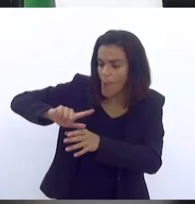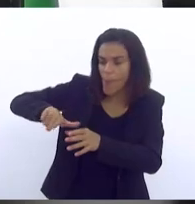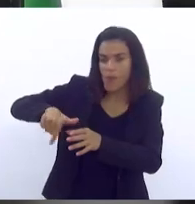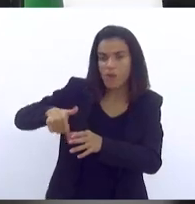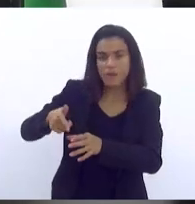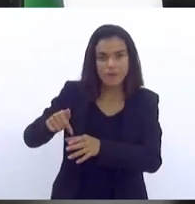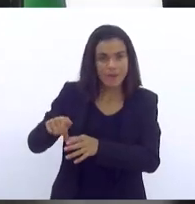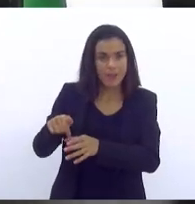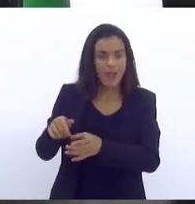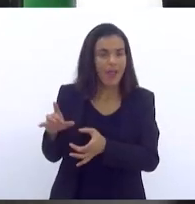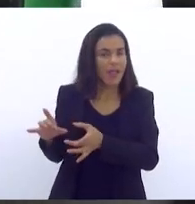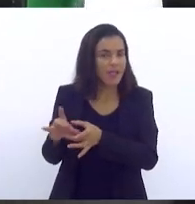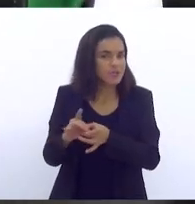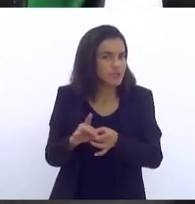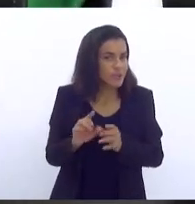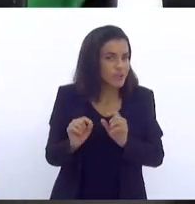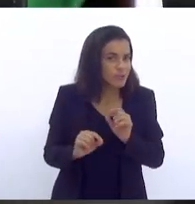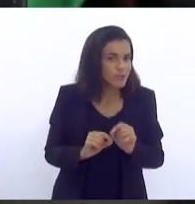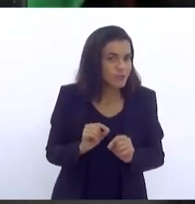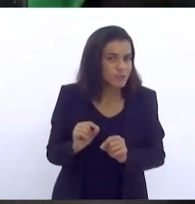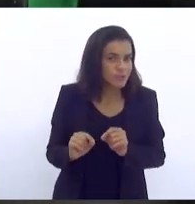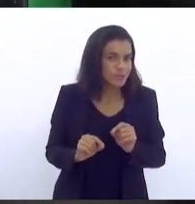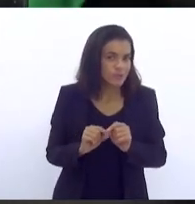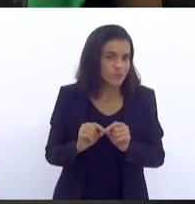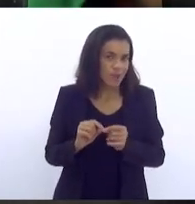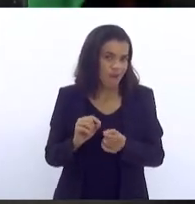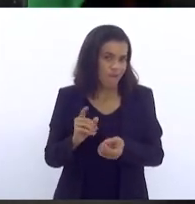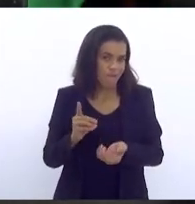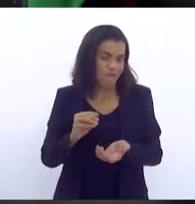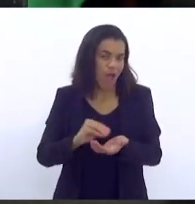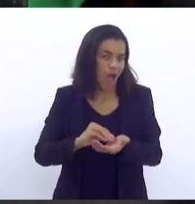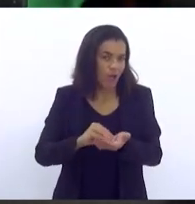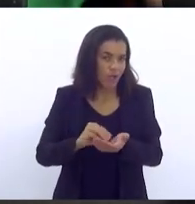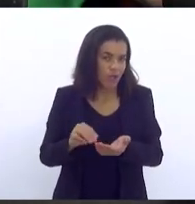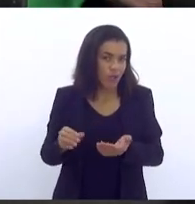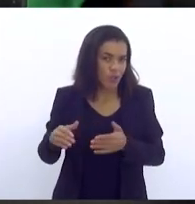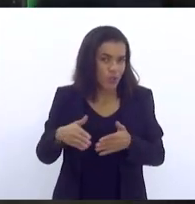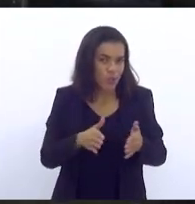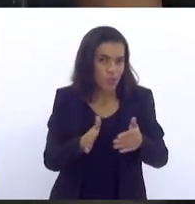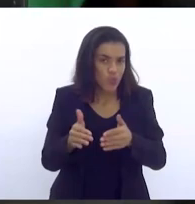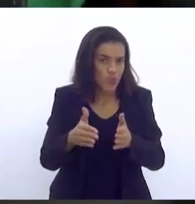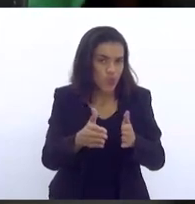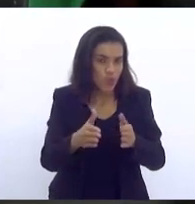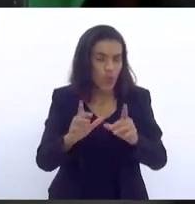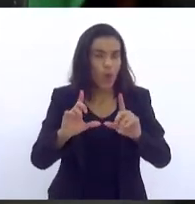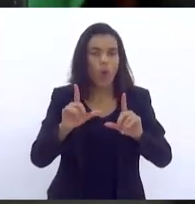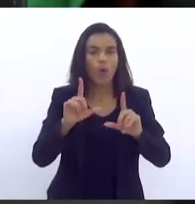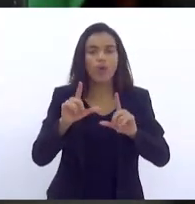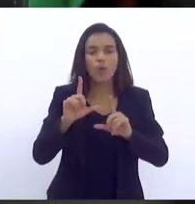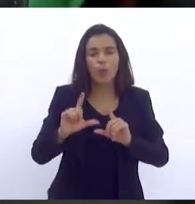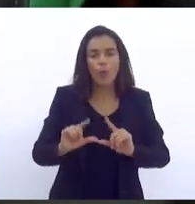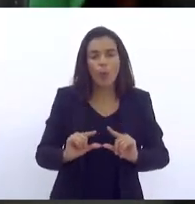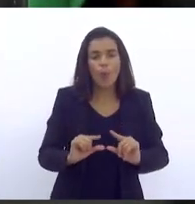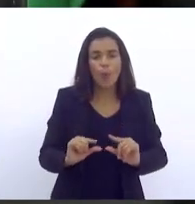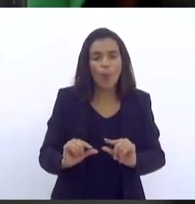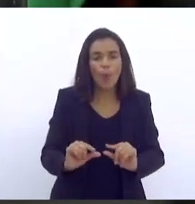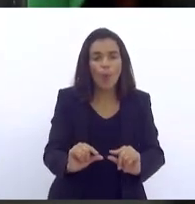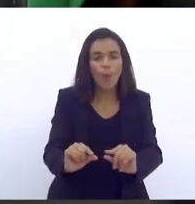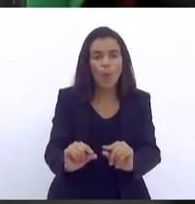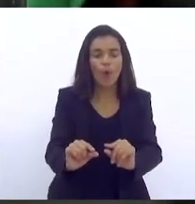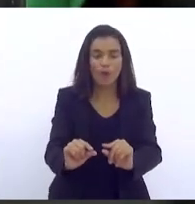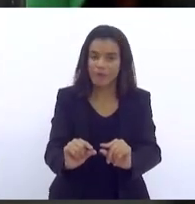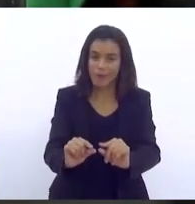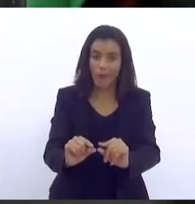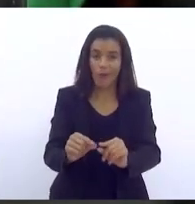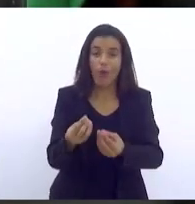relacionado à ausência dos rios ou menor a diminuição do volume dos rios mas sim a perspectiva de